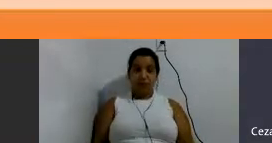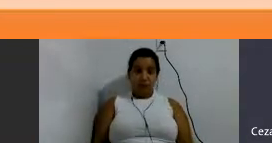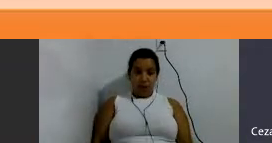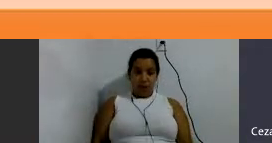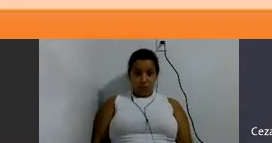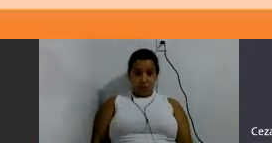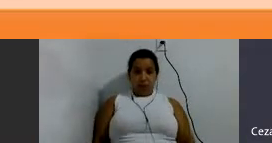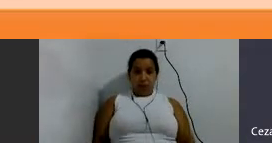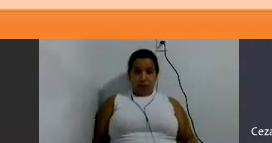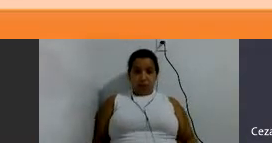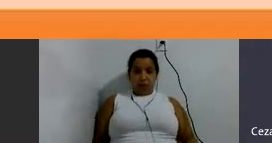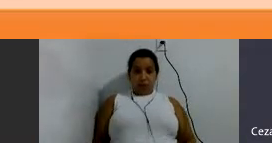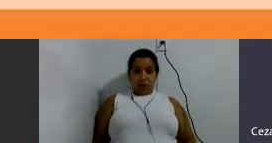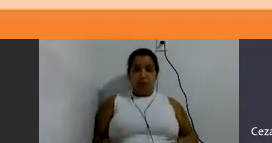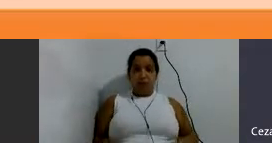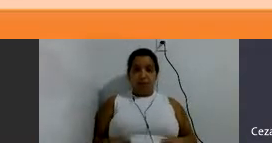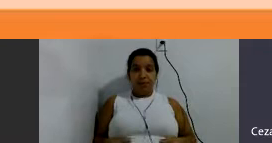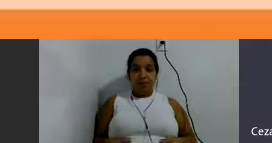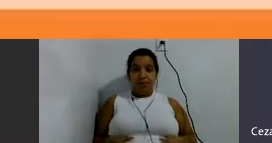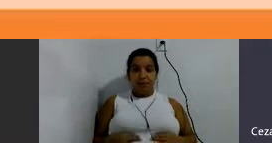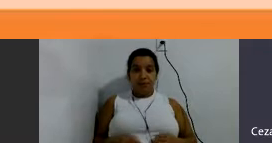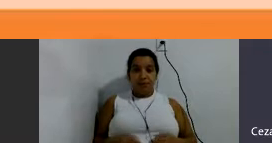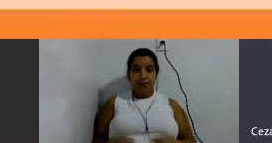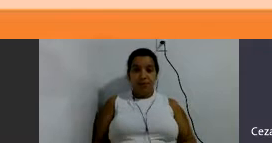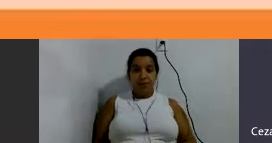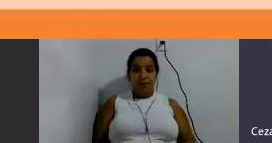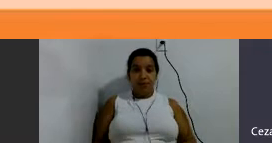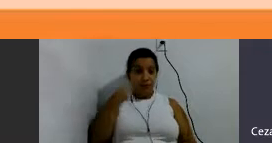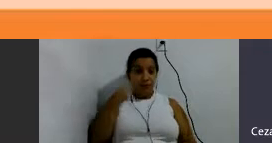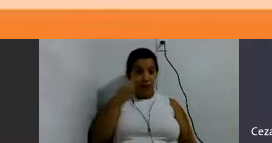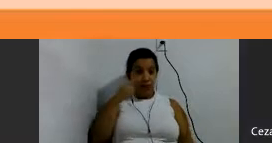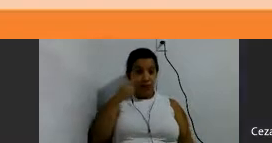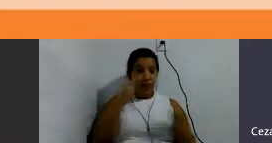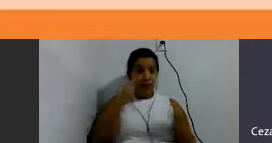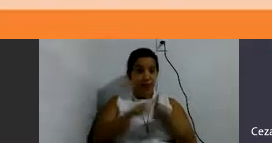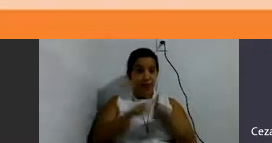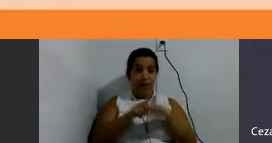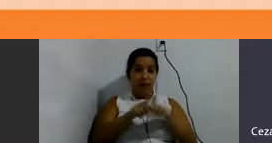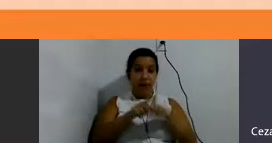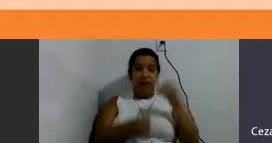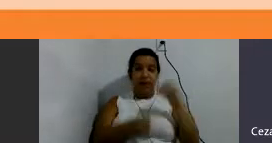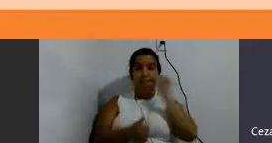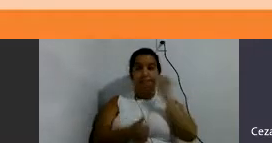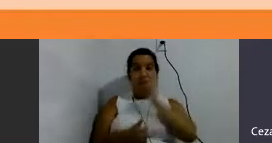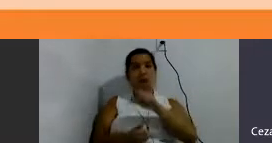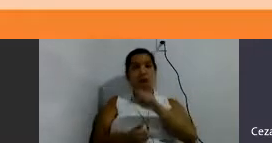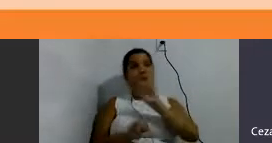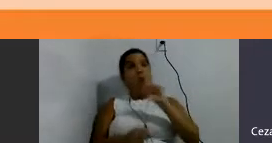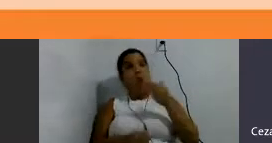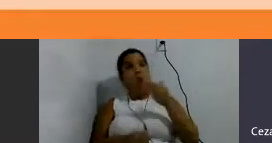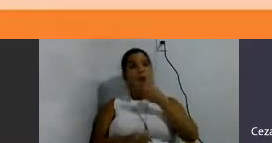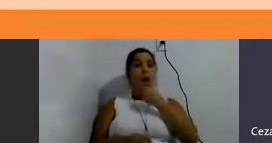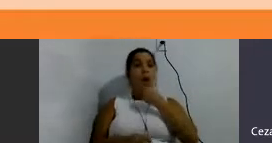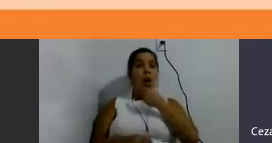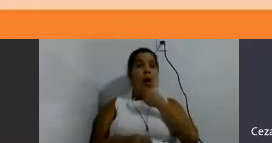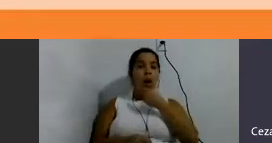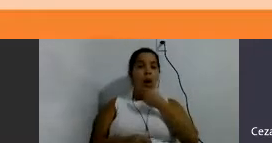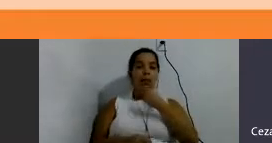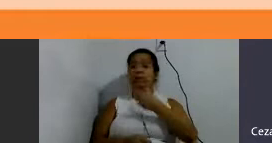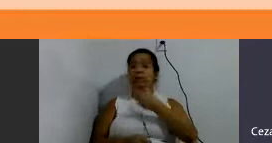E, a título de curiosidade, a gente consegue também ver o sexo. Então, o macho, ele tem a extremidade